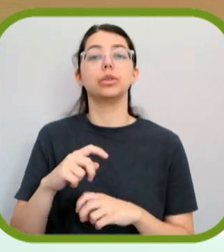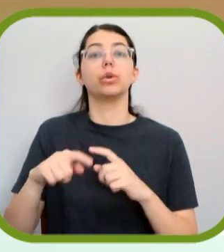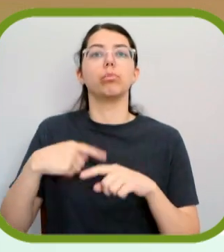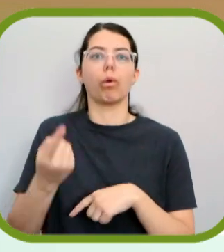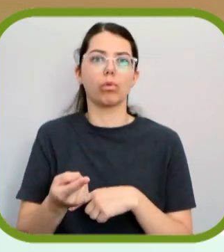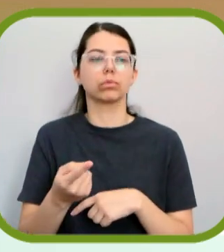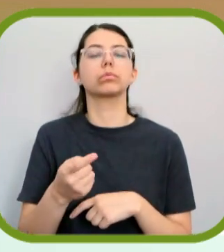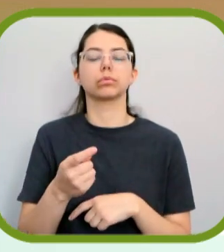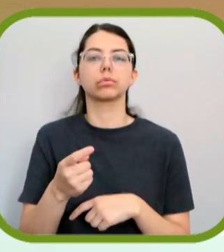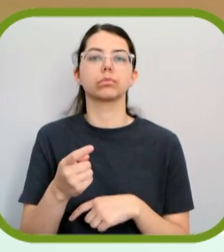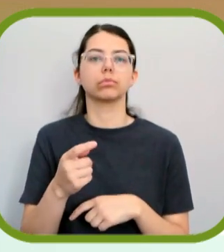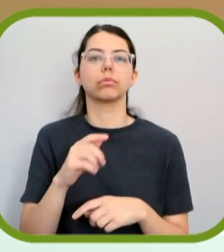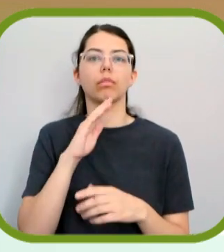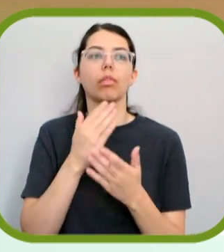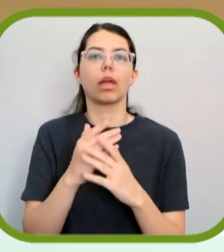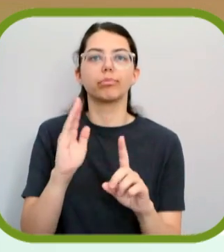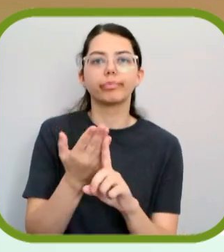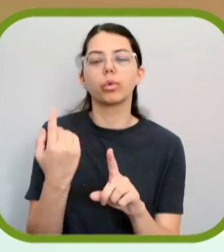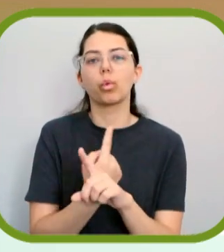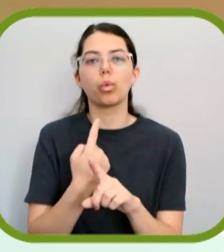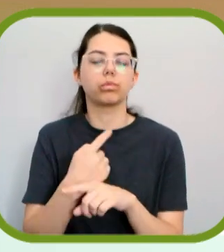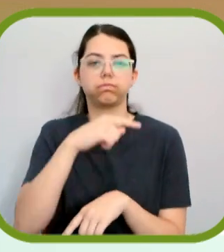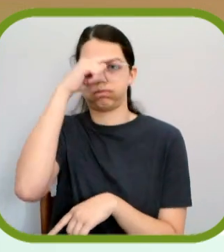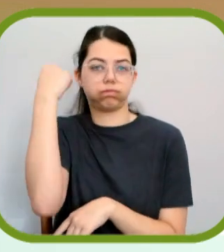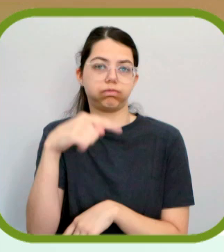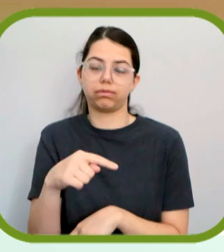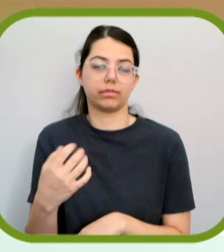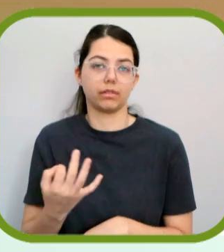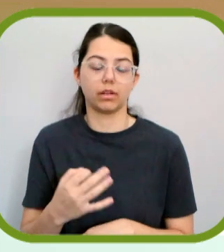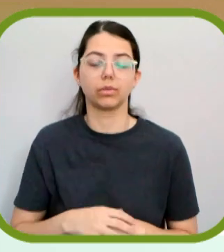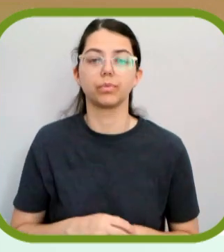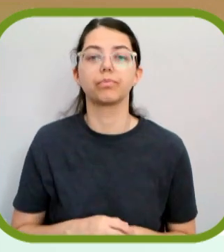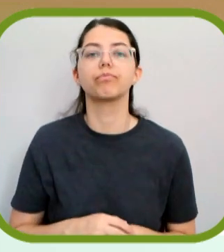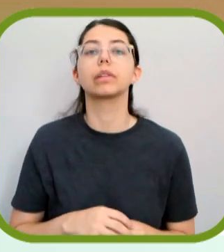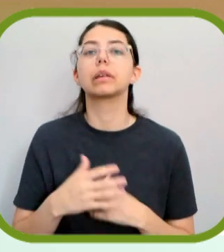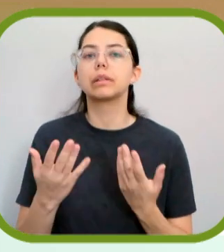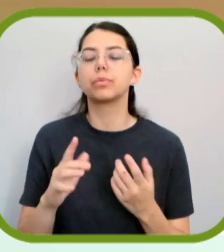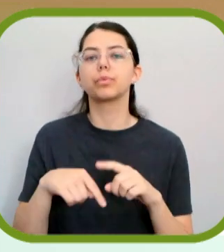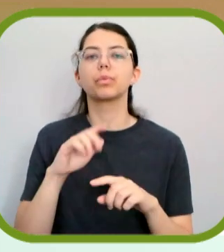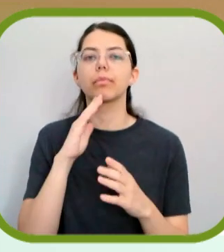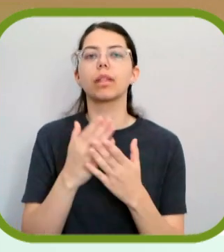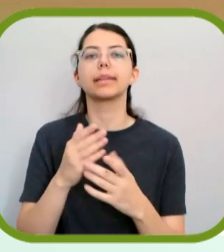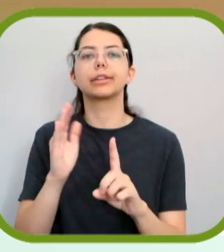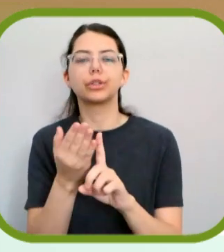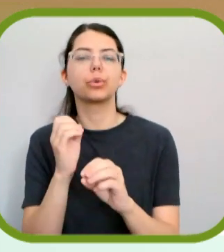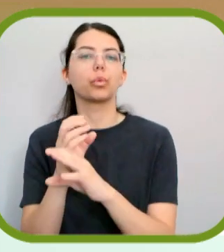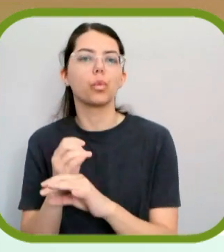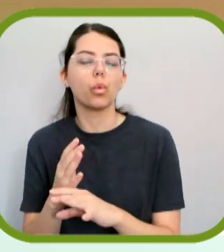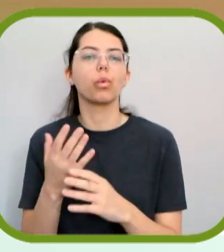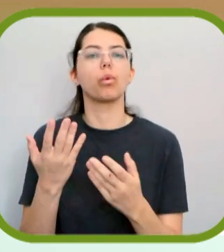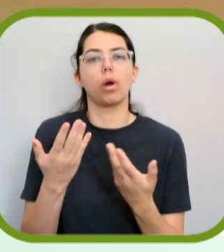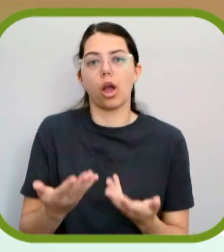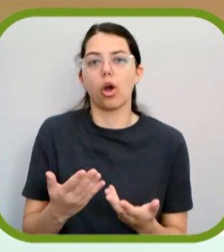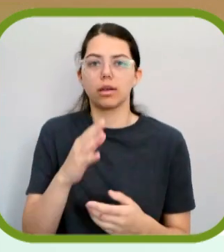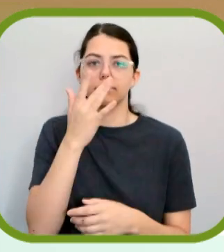investigar e depois de conseguir, a partir daí, haver algum tipo de consequência por essa mesma prática. Então, que outro tipo de consequências é que